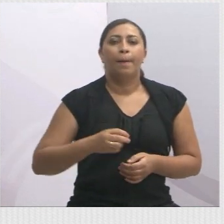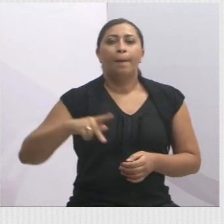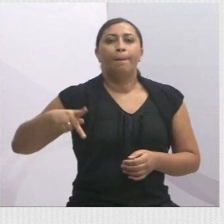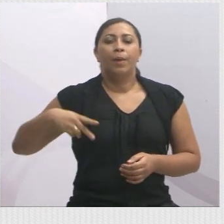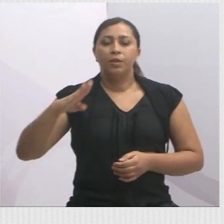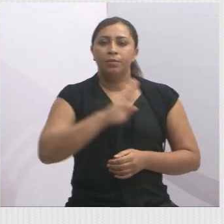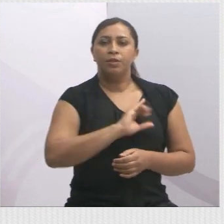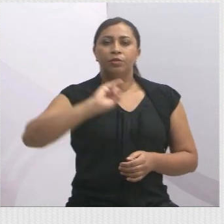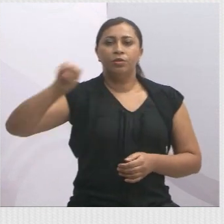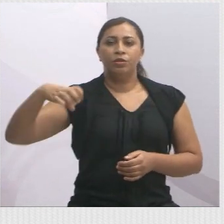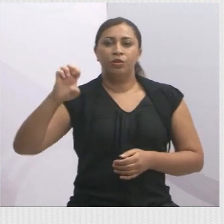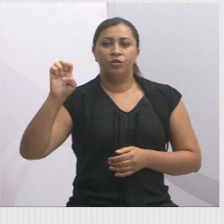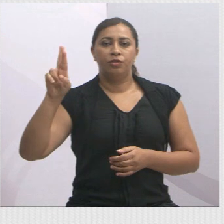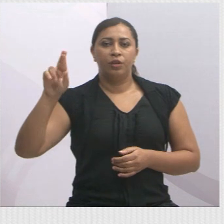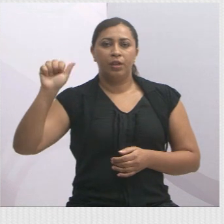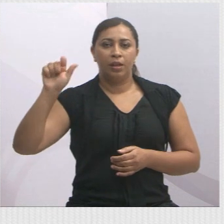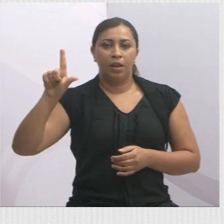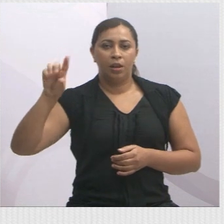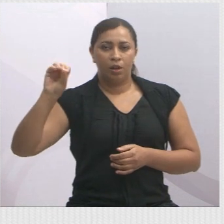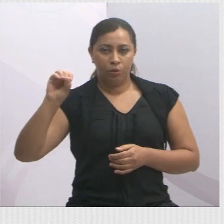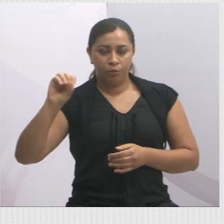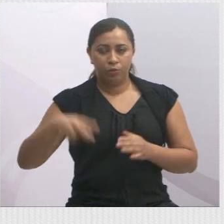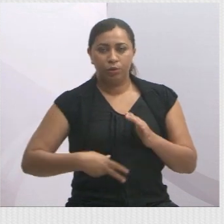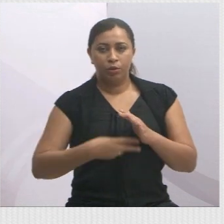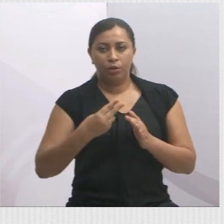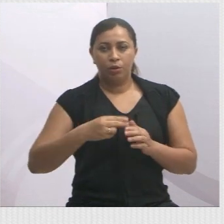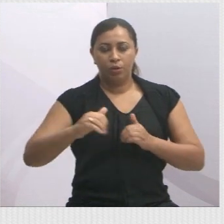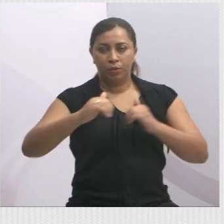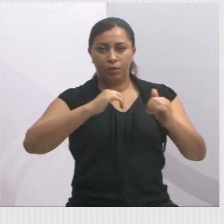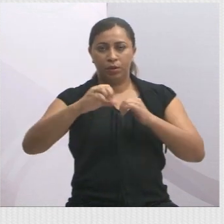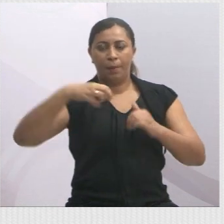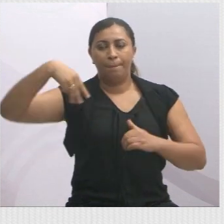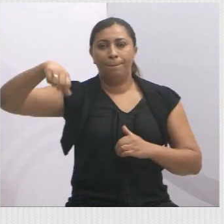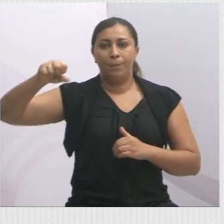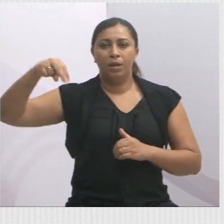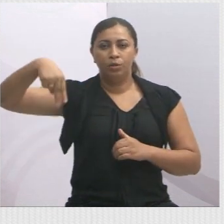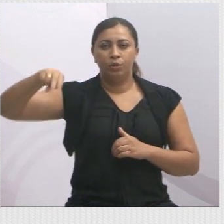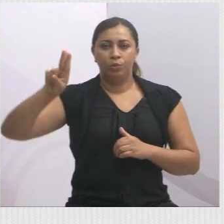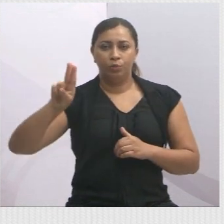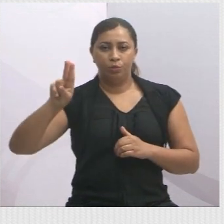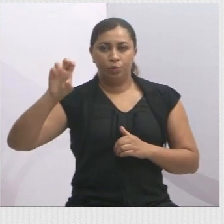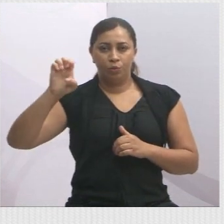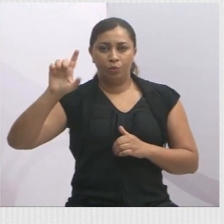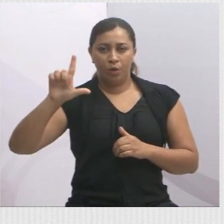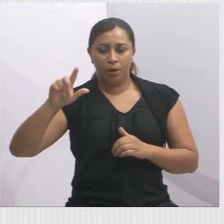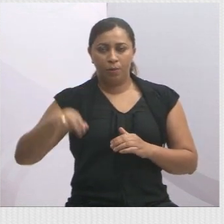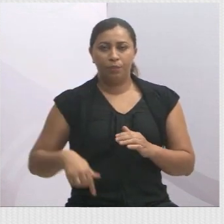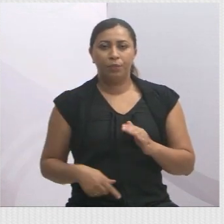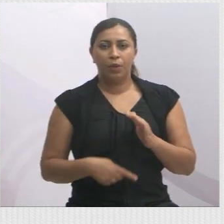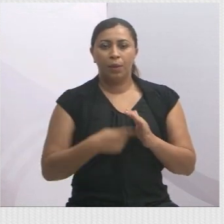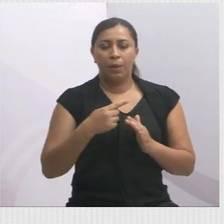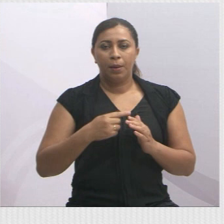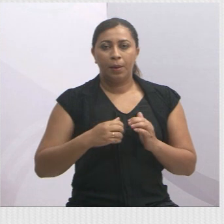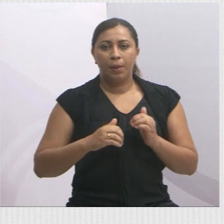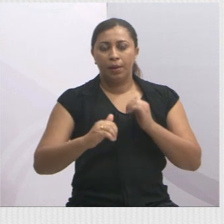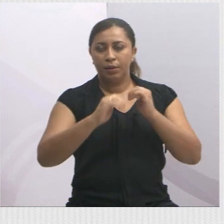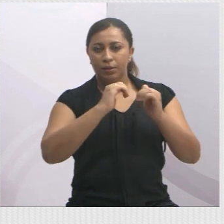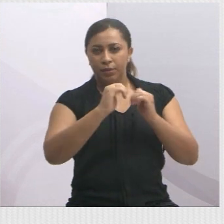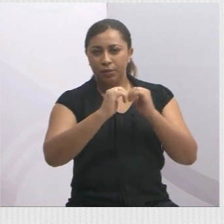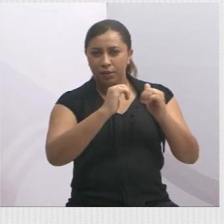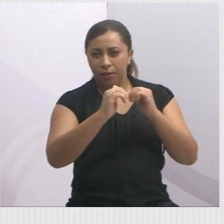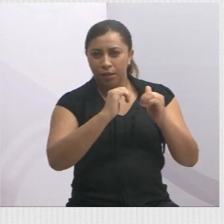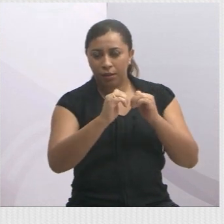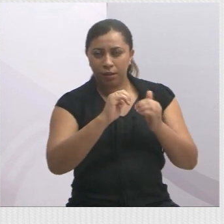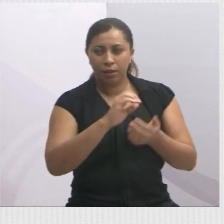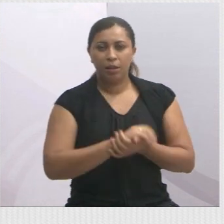secretário, Robson de Cândia; segundo secretário, Manuel Narciso Ramos; primeiro tesoureiro, Mário